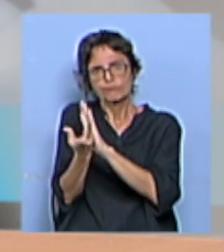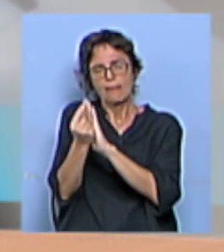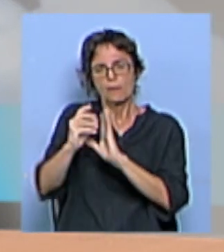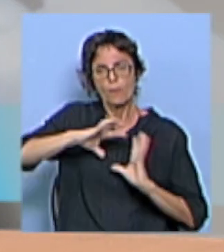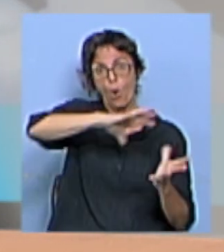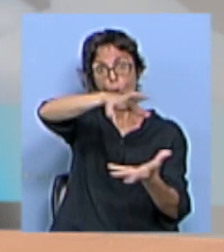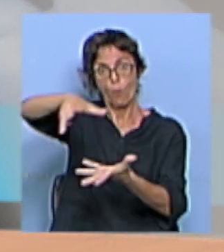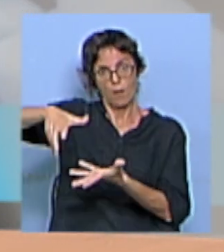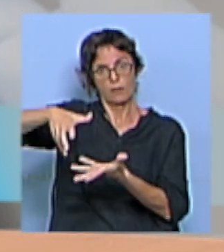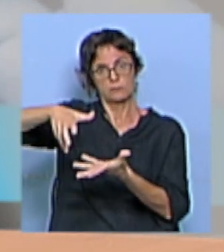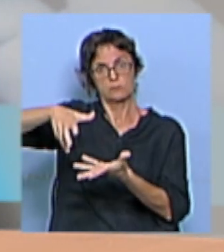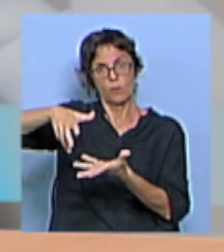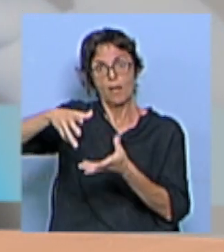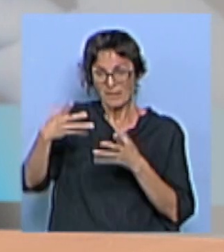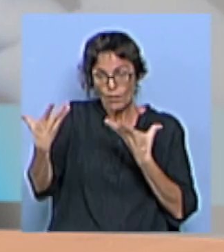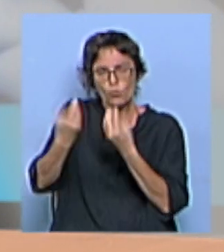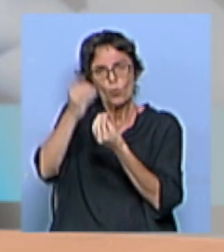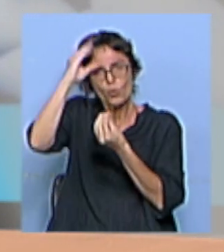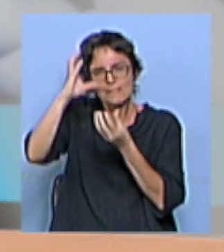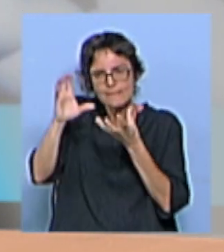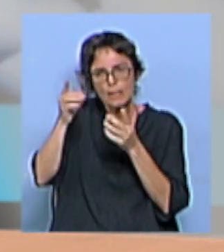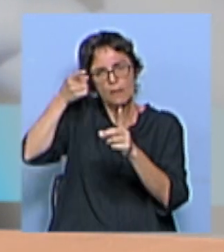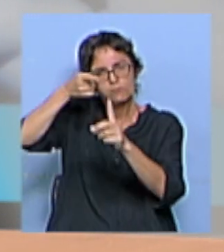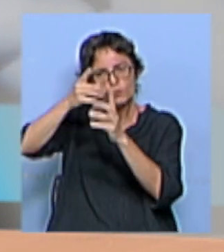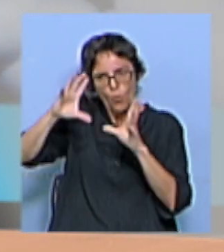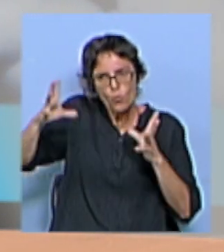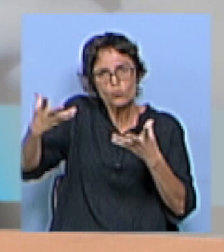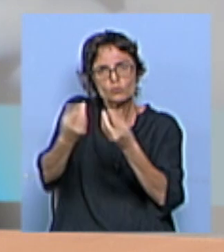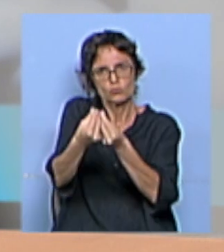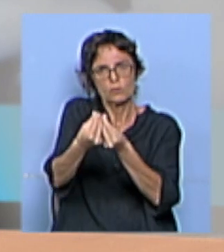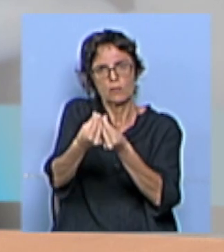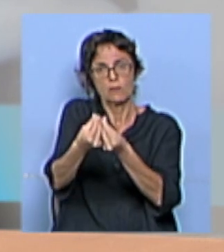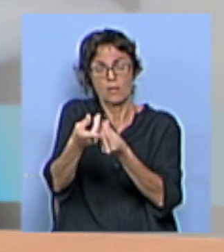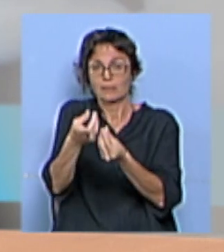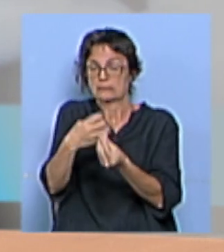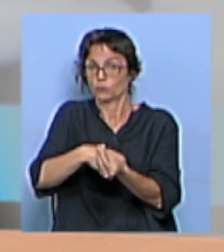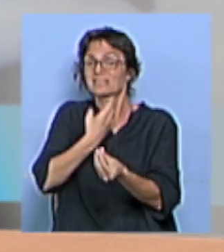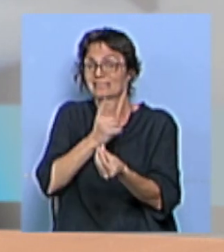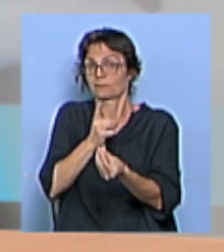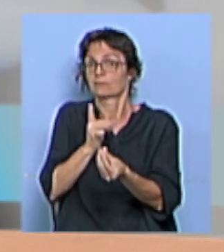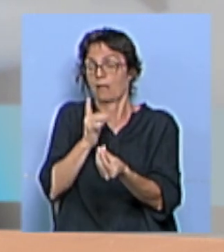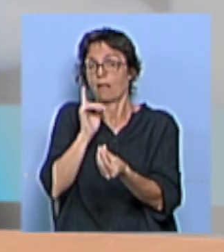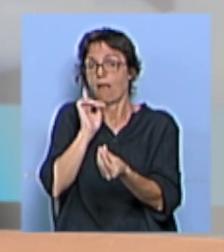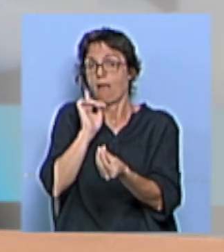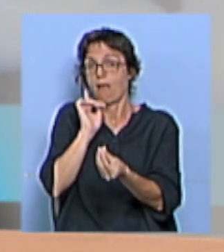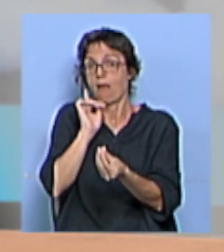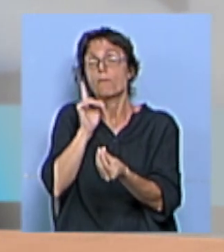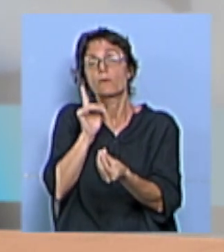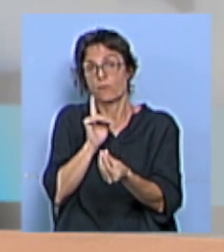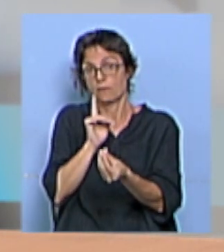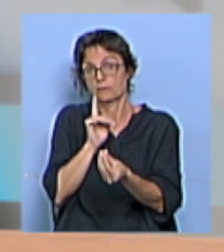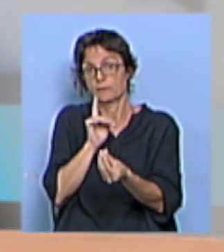global, tende para a globalidade, tende para o todo, não pode evitar a questão do sentido. Simplesmente esse